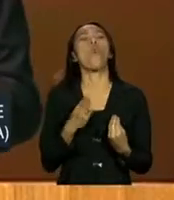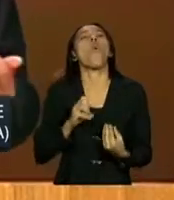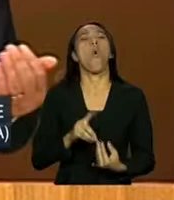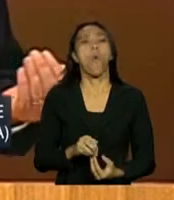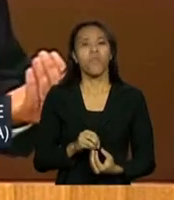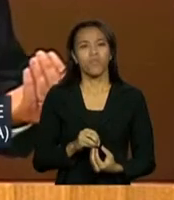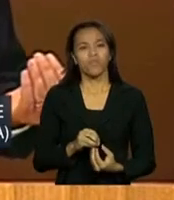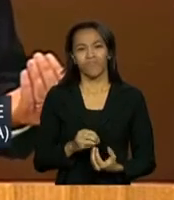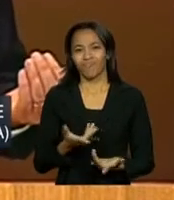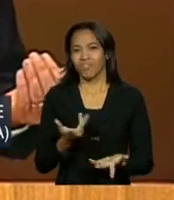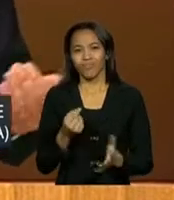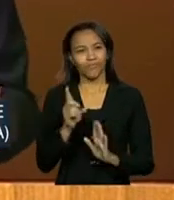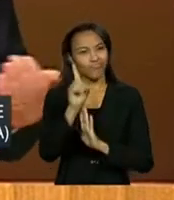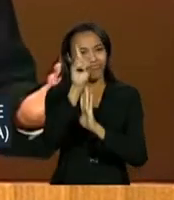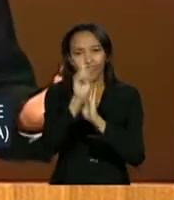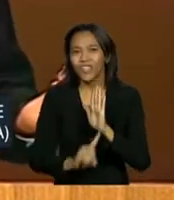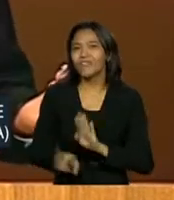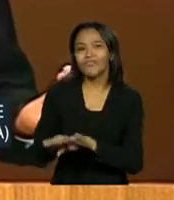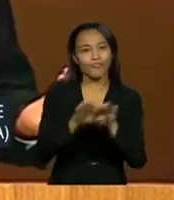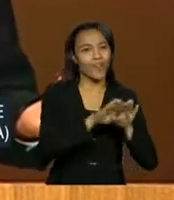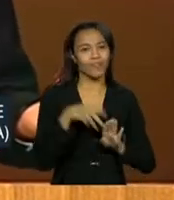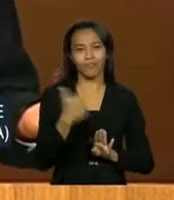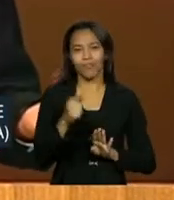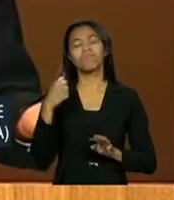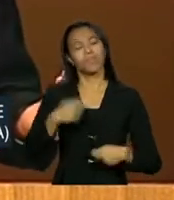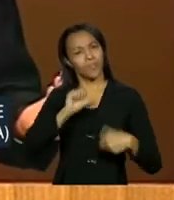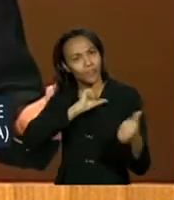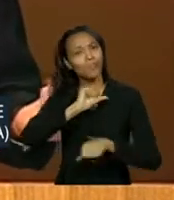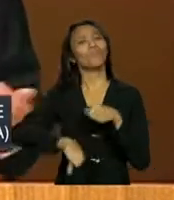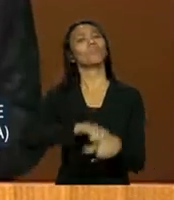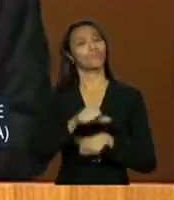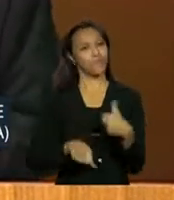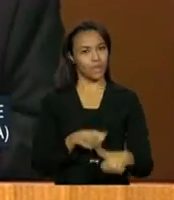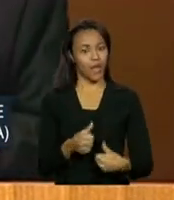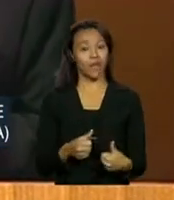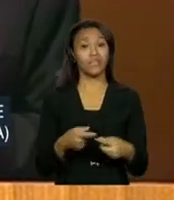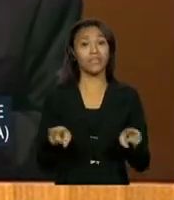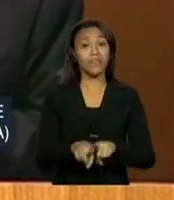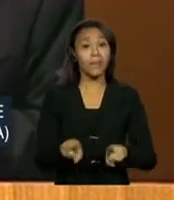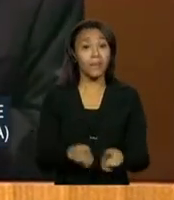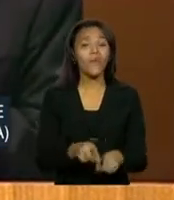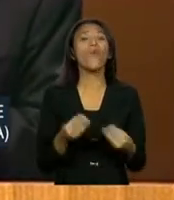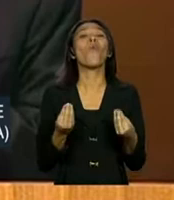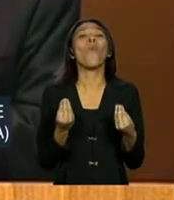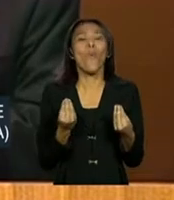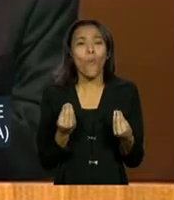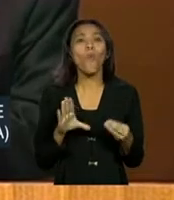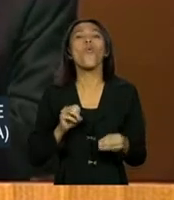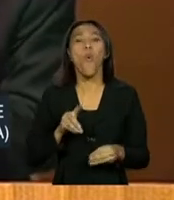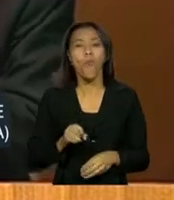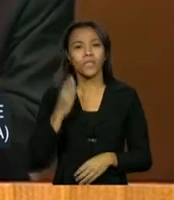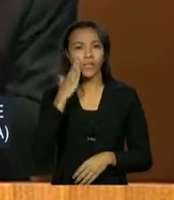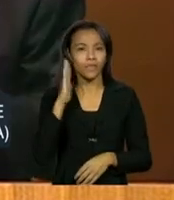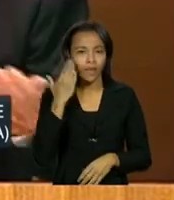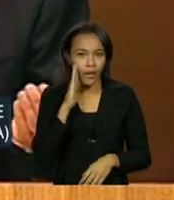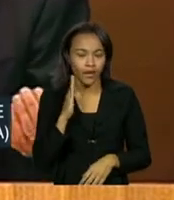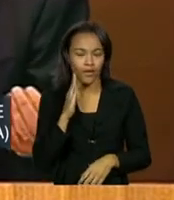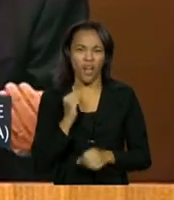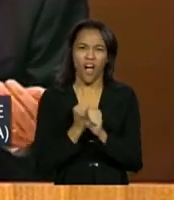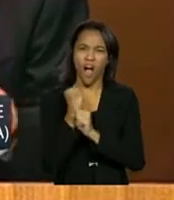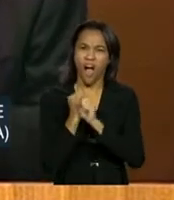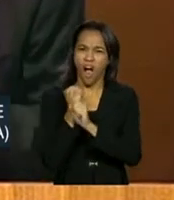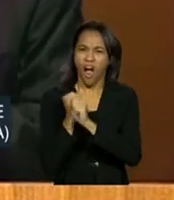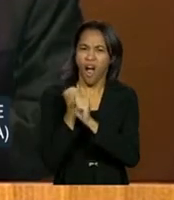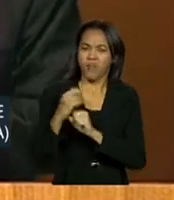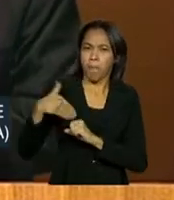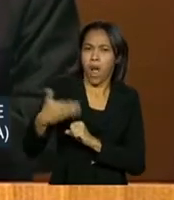injustiça profunda e que nós temos que mudar. É inconcebível nós termos que, durante tantos